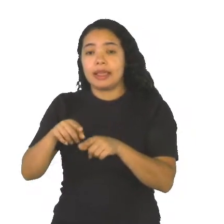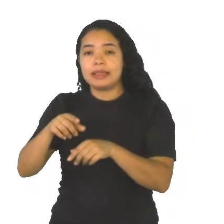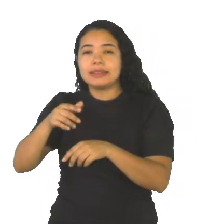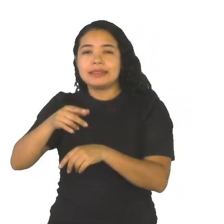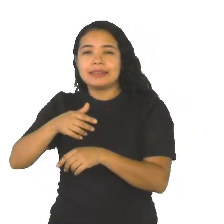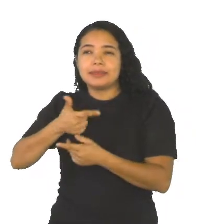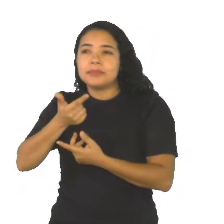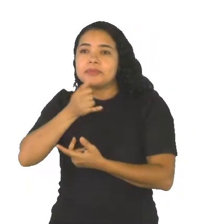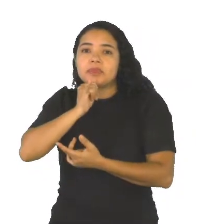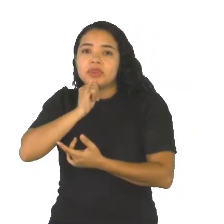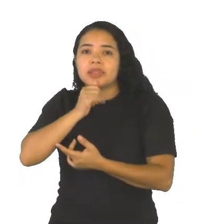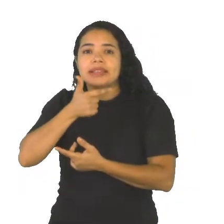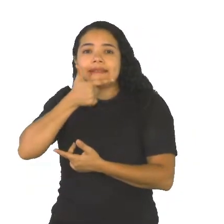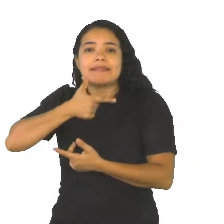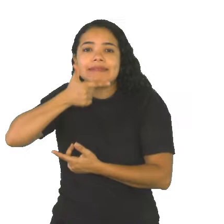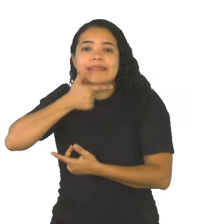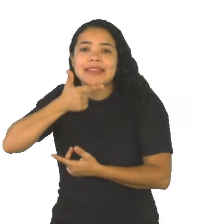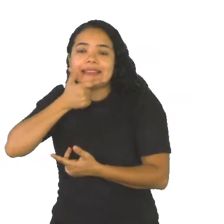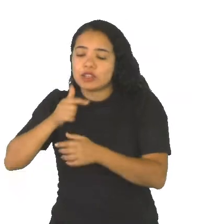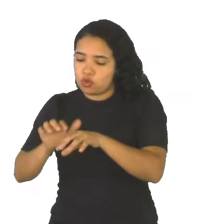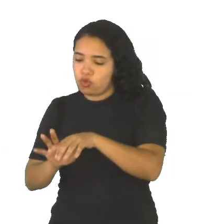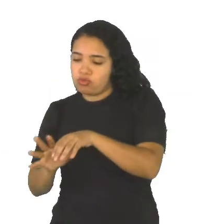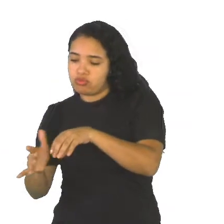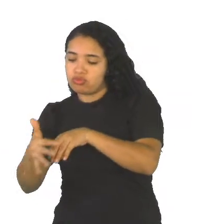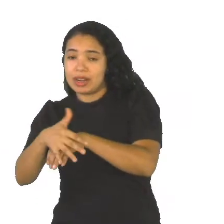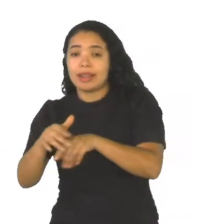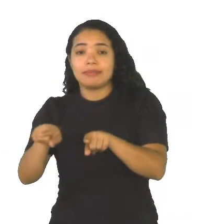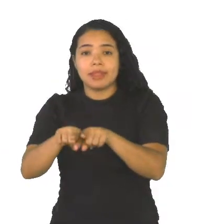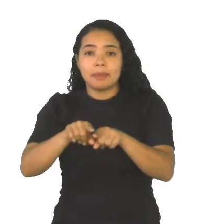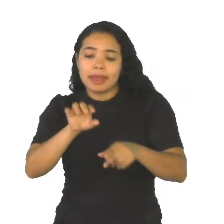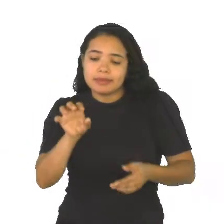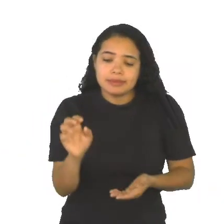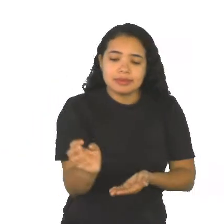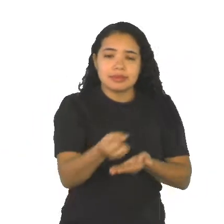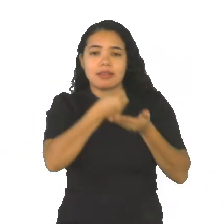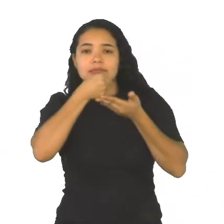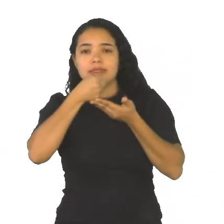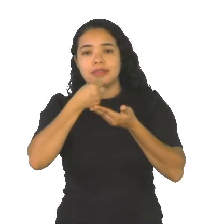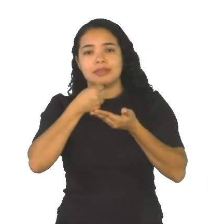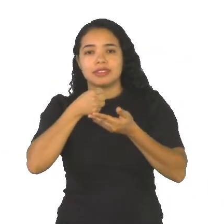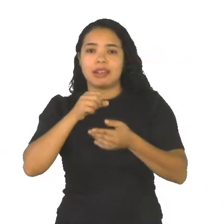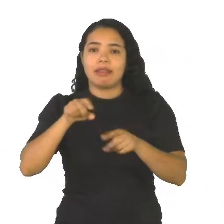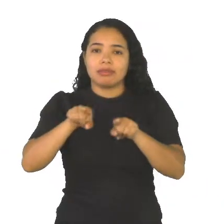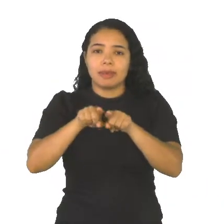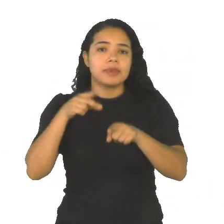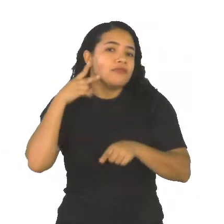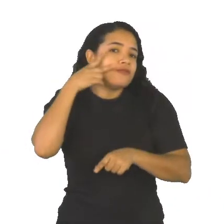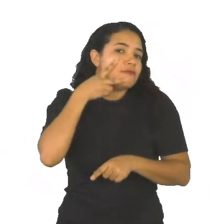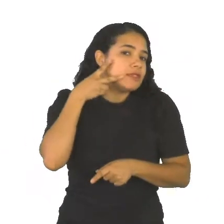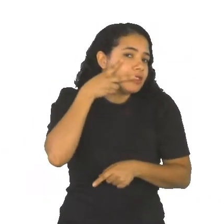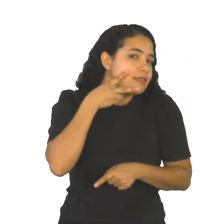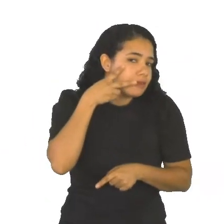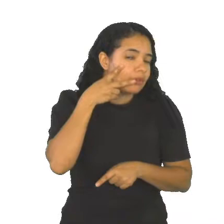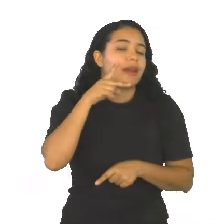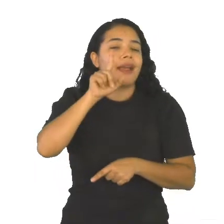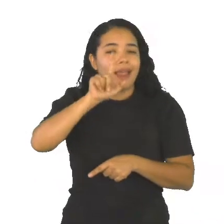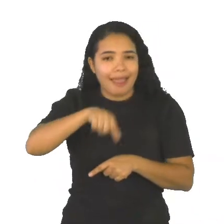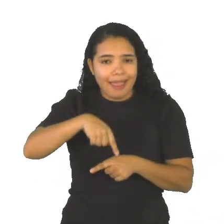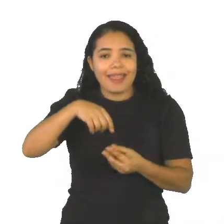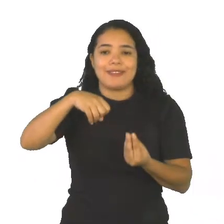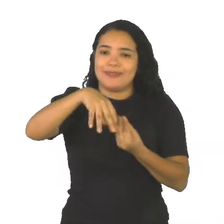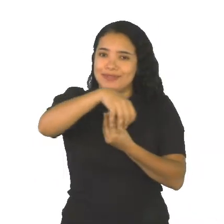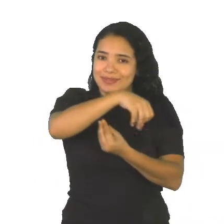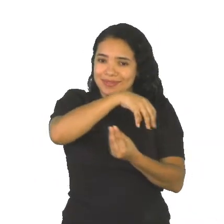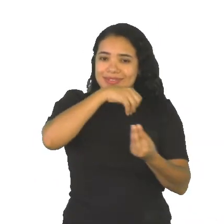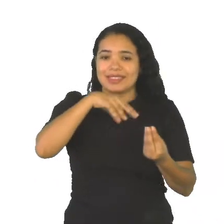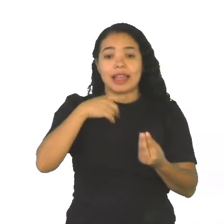as bebidas alcoólicas, da cervejinha lá, certo? São todas produzidas por fungos. O bolor, gente, a gente viu